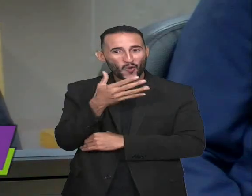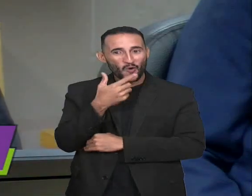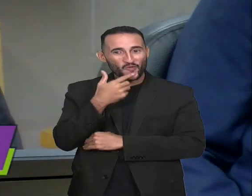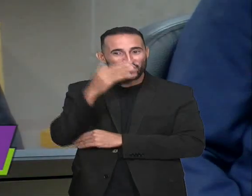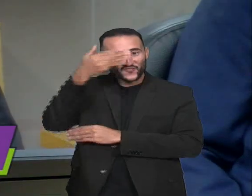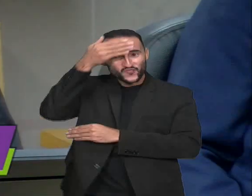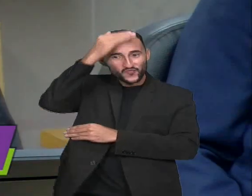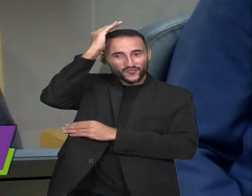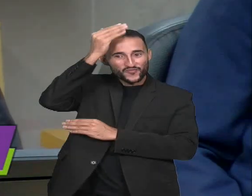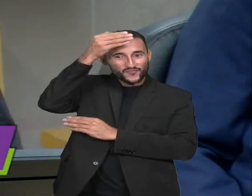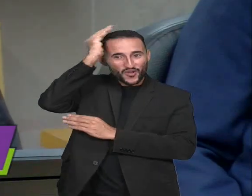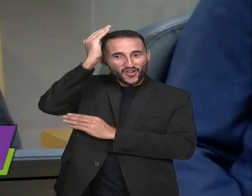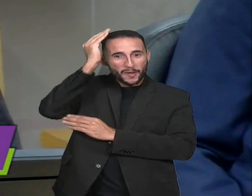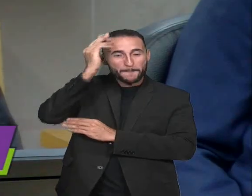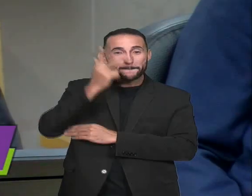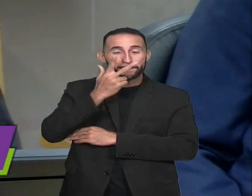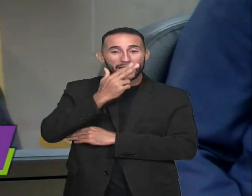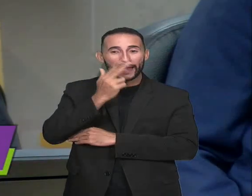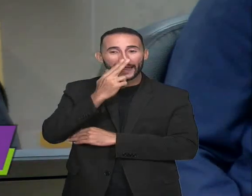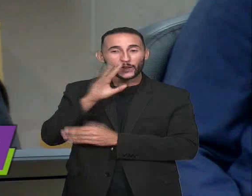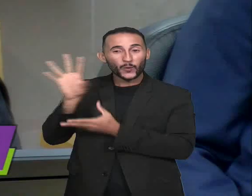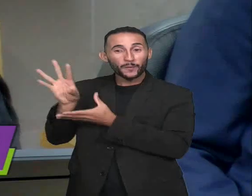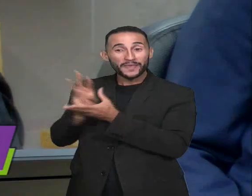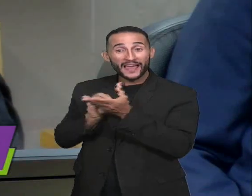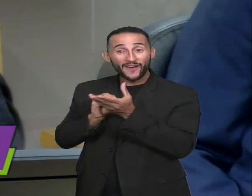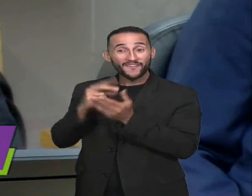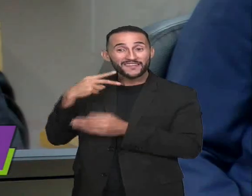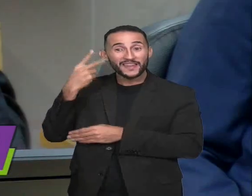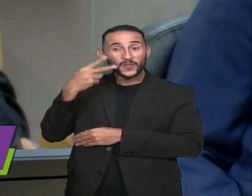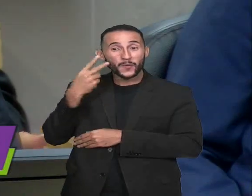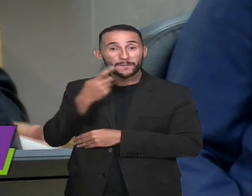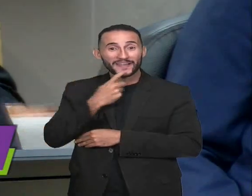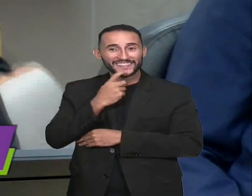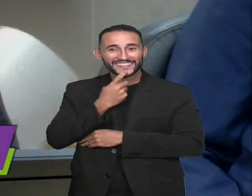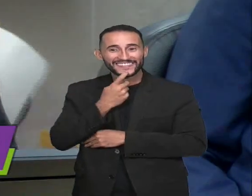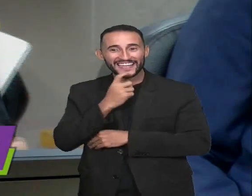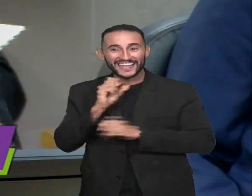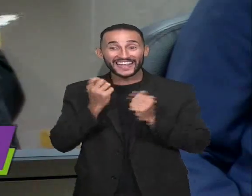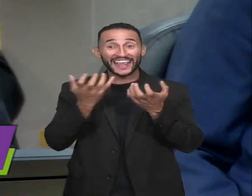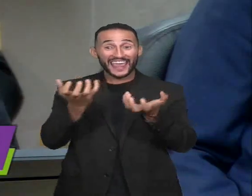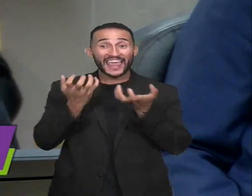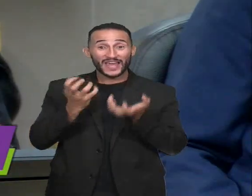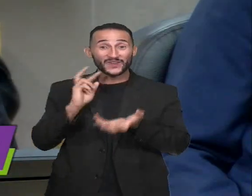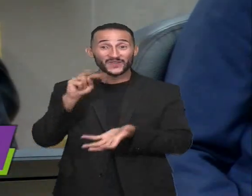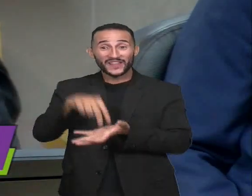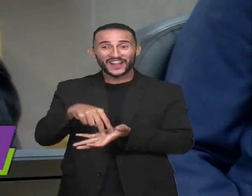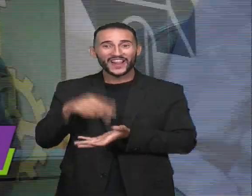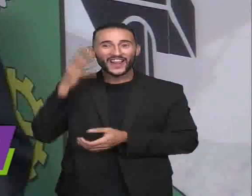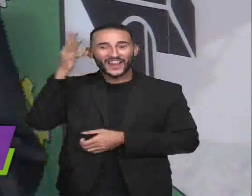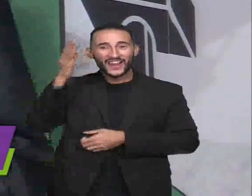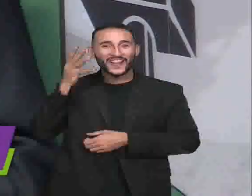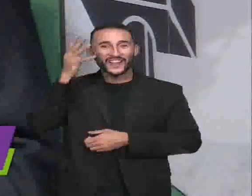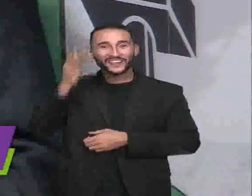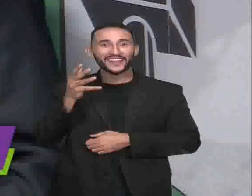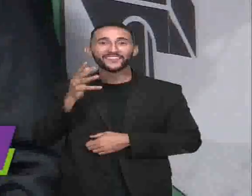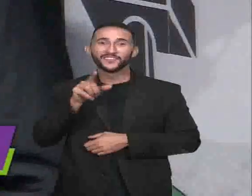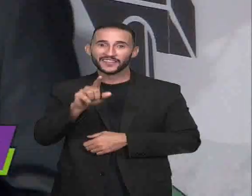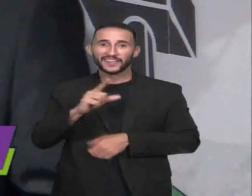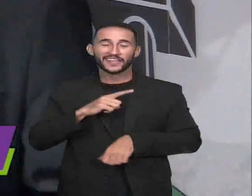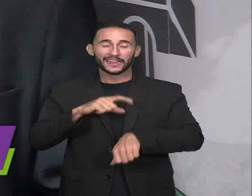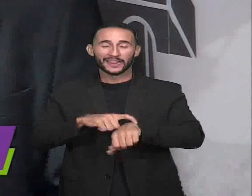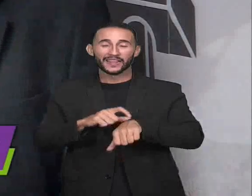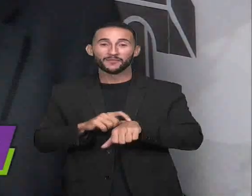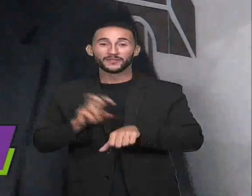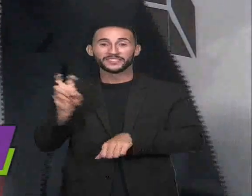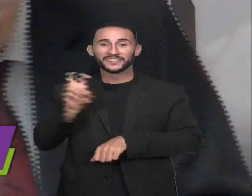topete meio estilo Batistinha pode discutir vossa excelência dispõe de